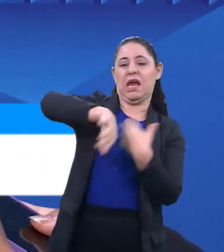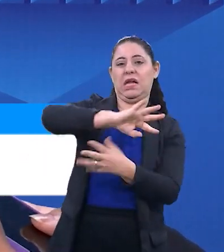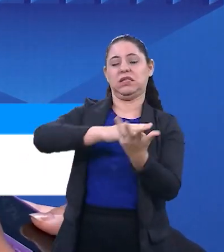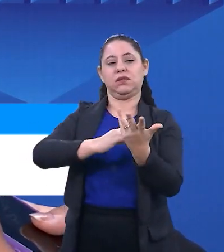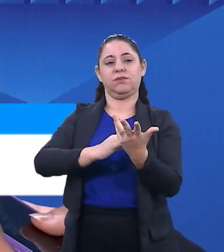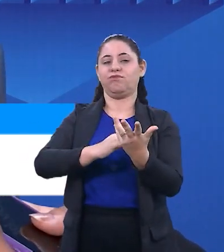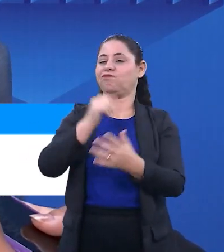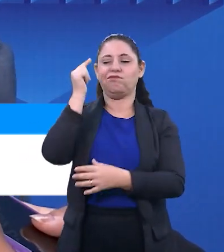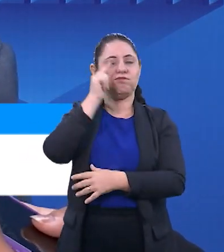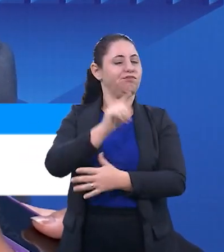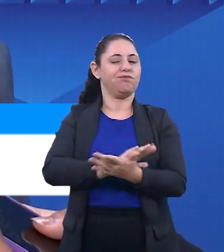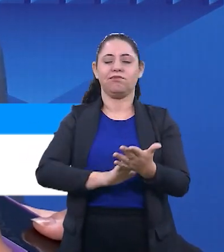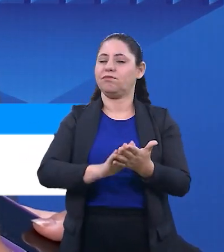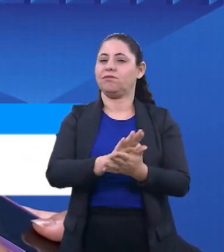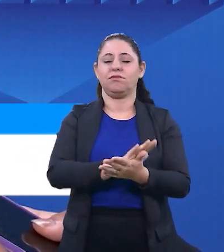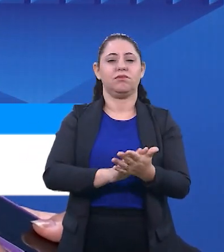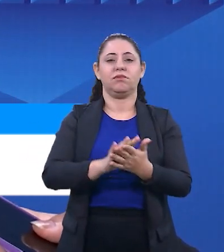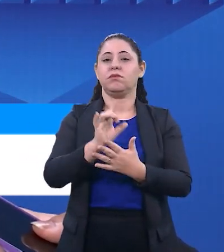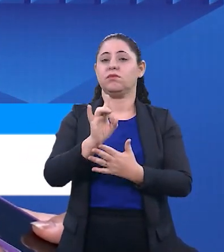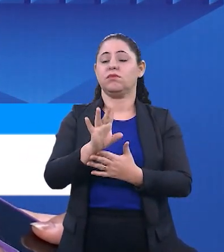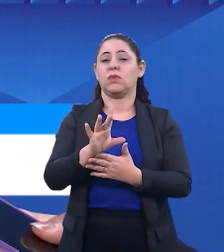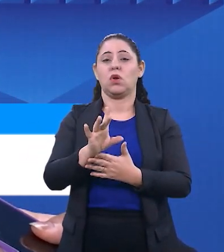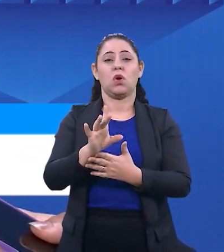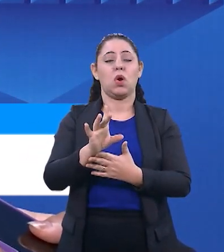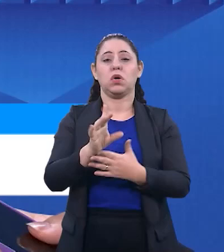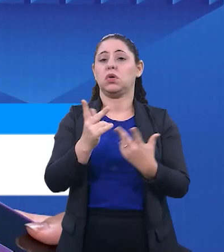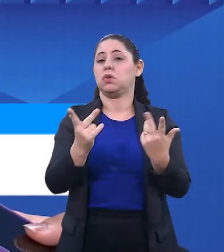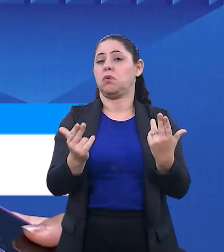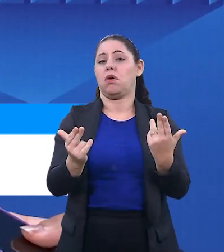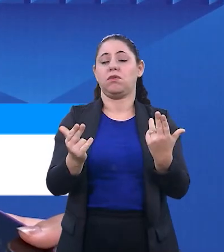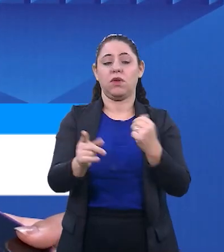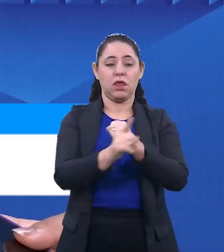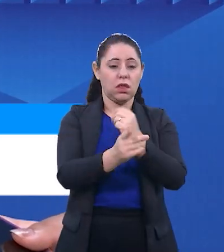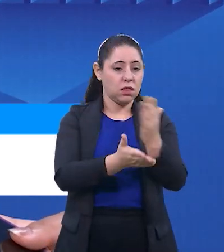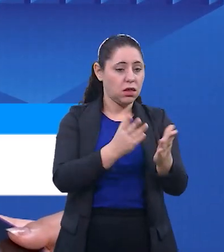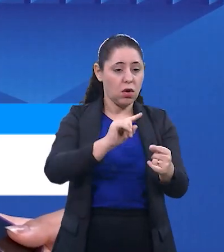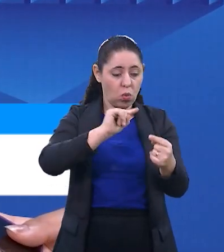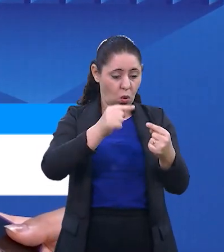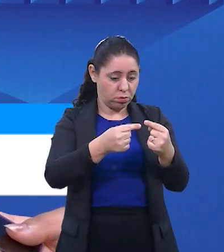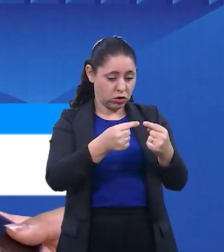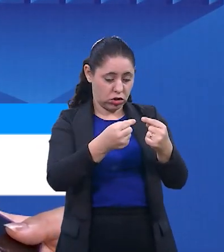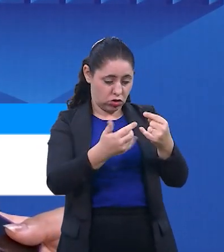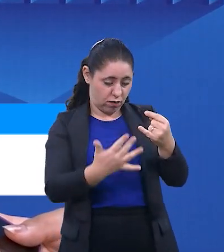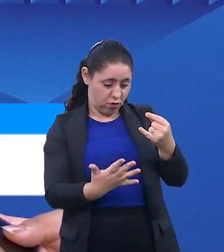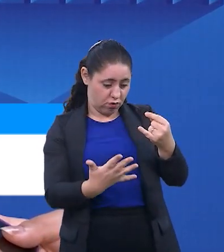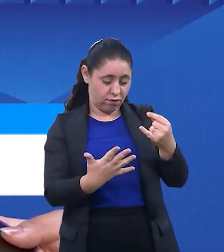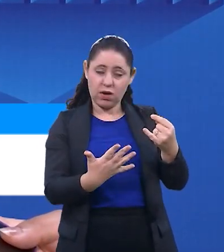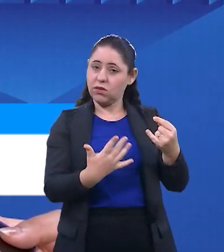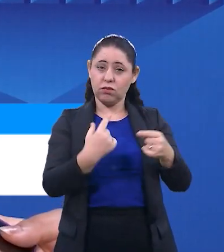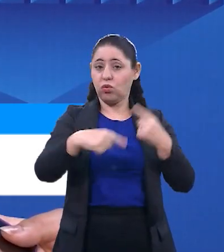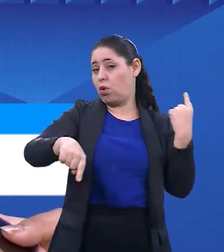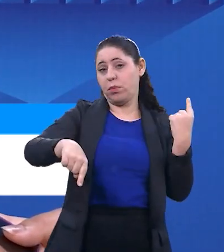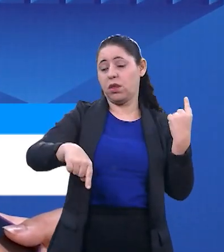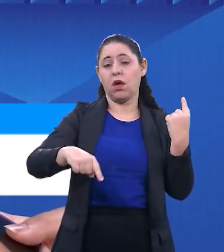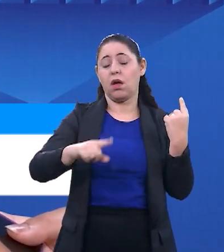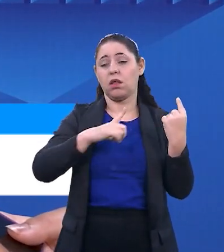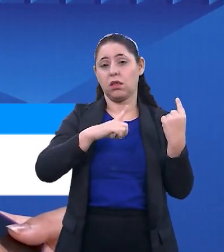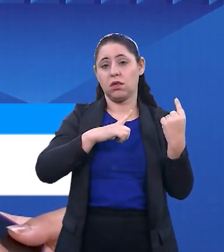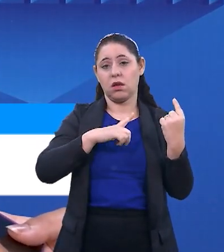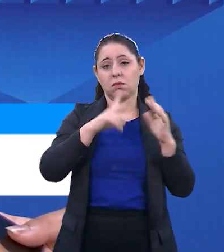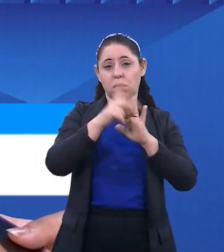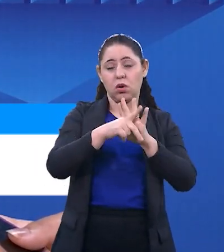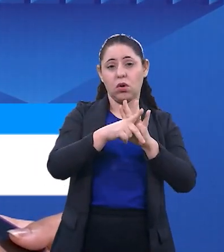programa com outro programa, você não vai chegar num denominador comum e não vai atender a meta do que